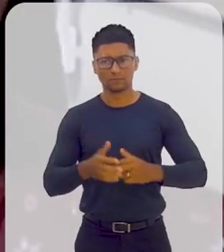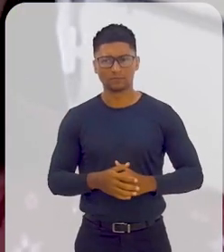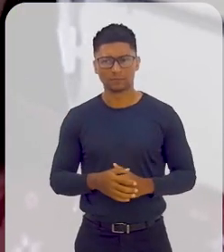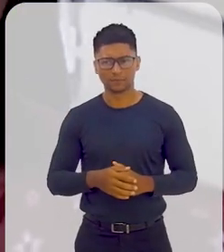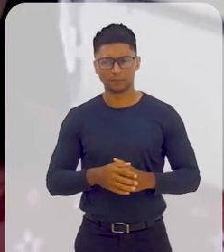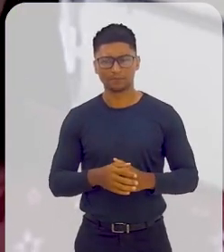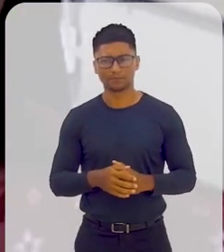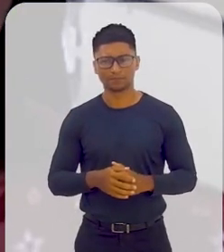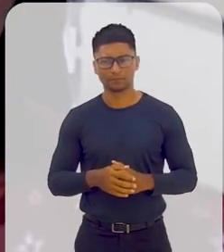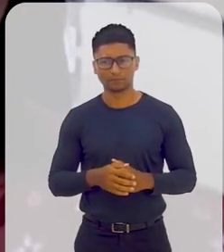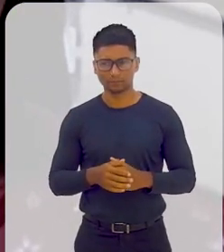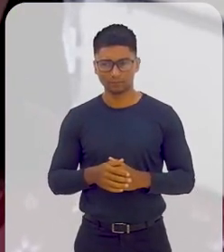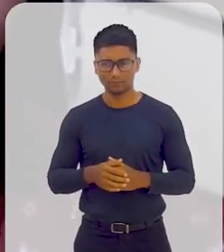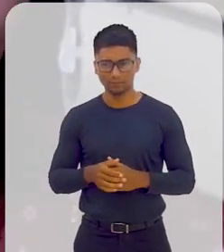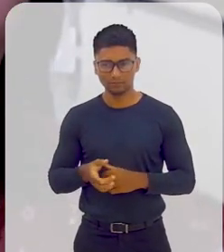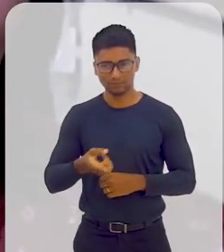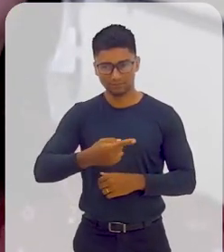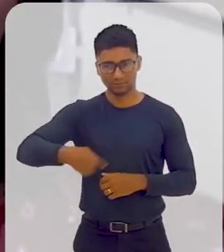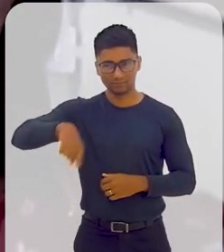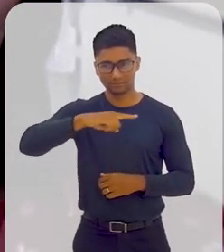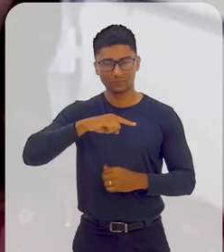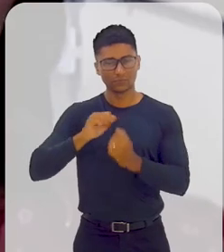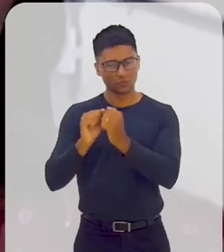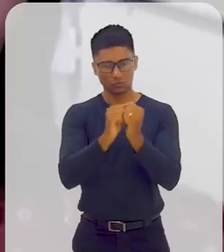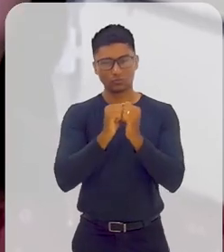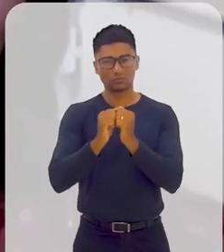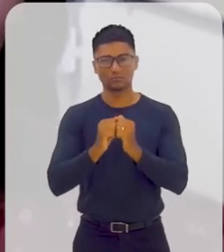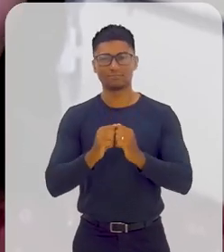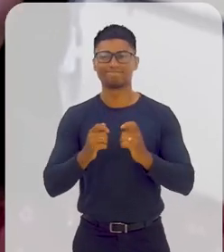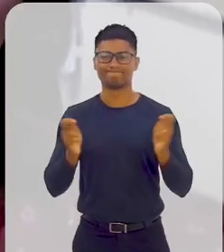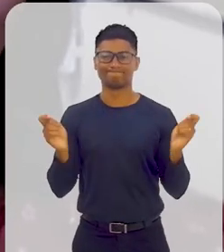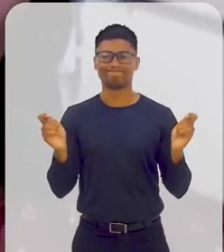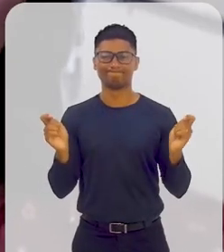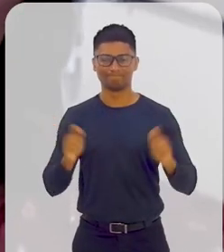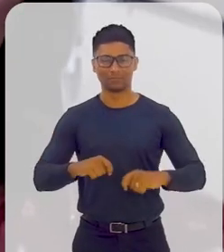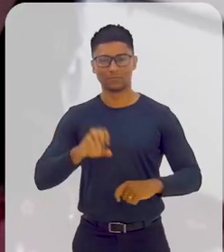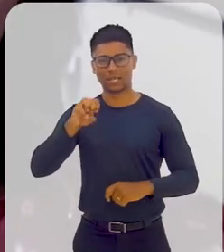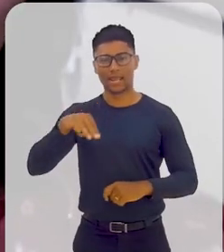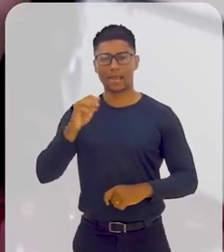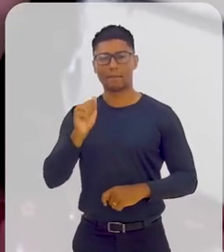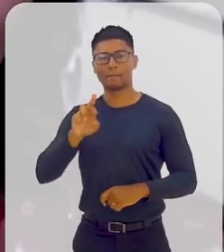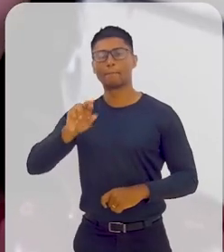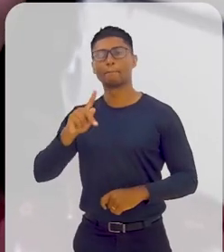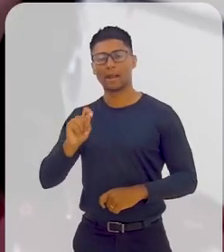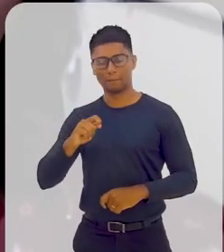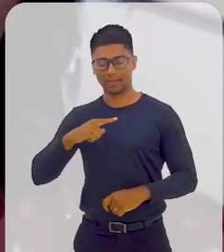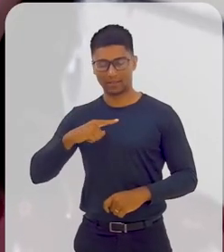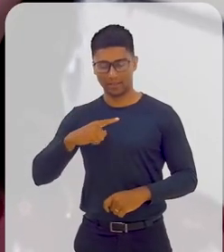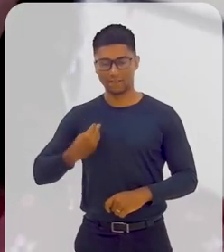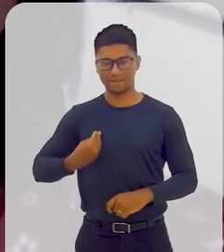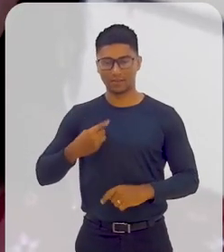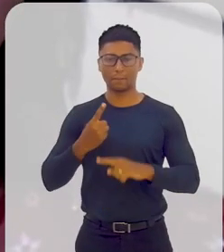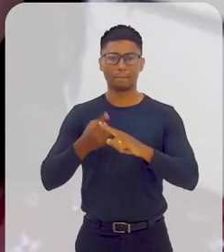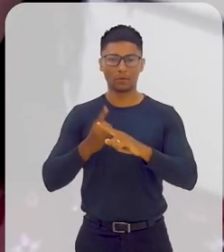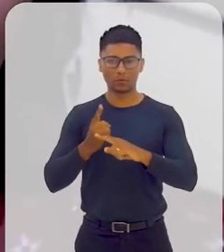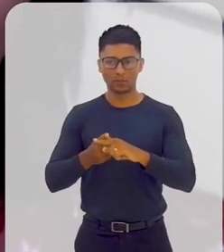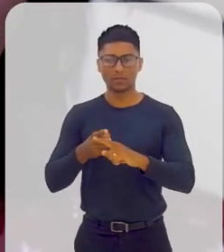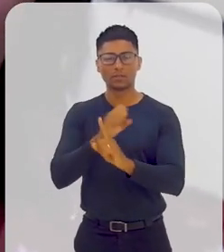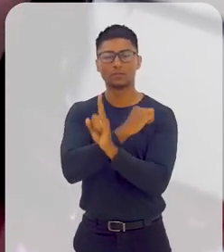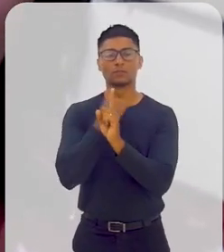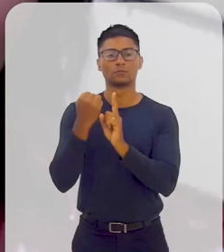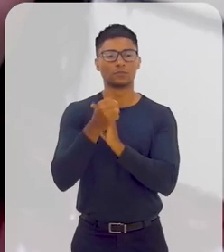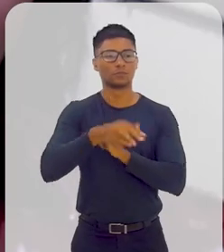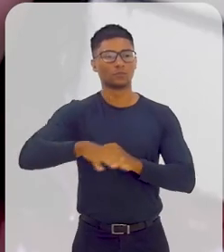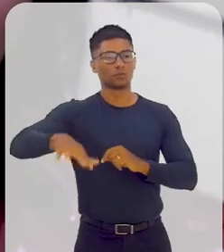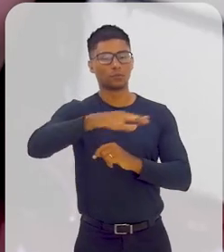disse, nós só somos porque somos todos juntos. Né? A Embrapa só existe porque existe